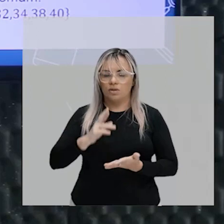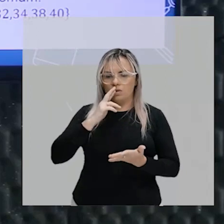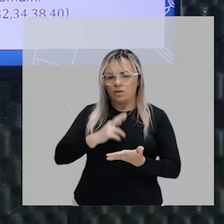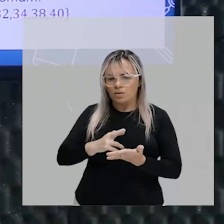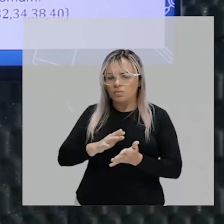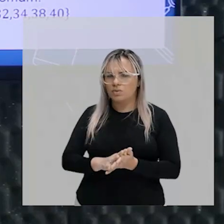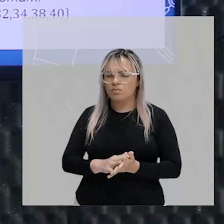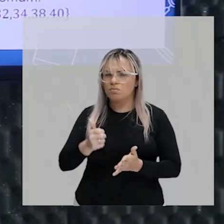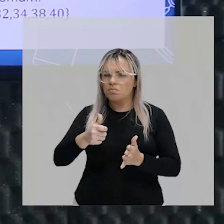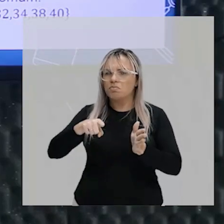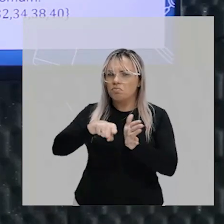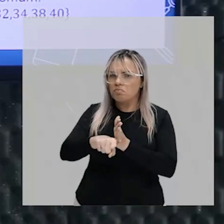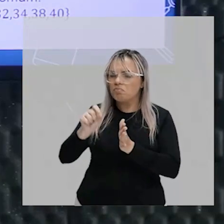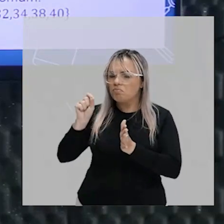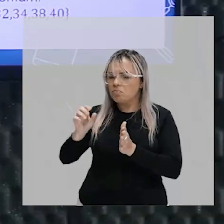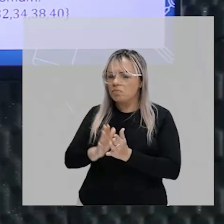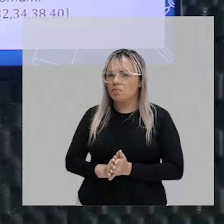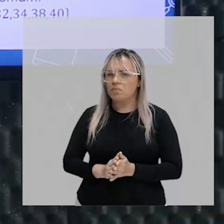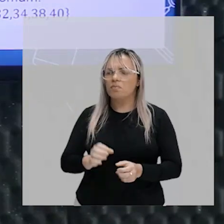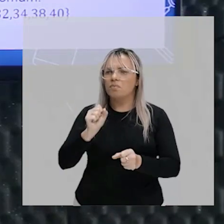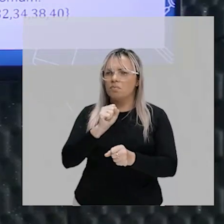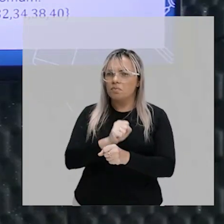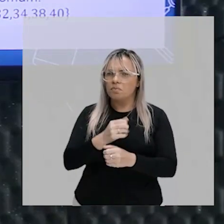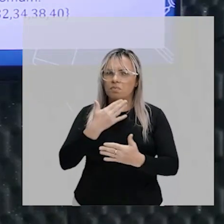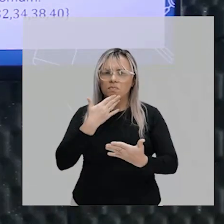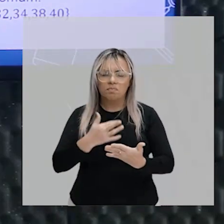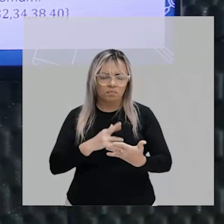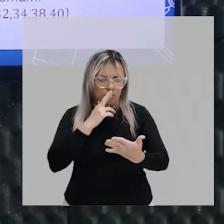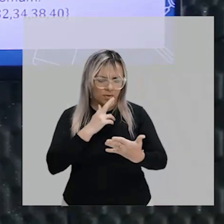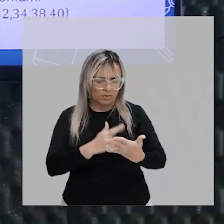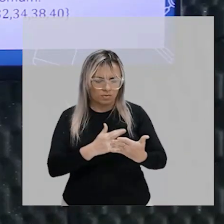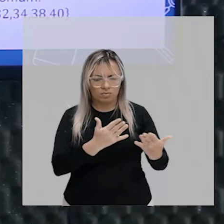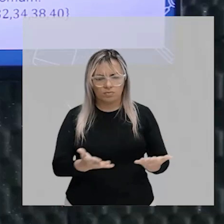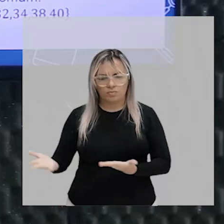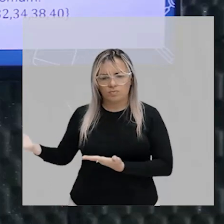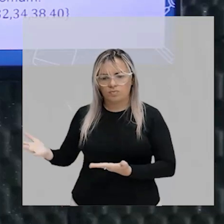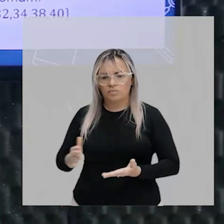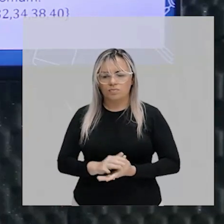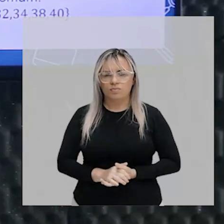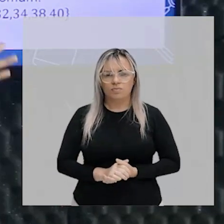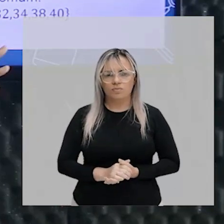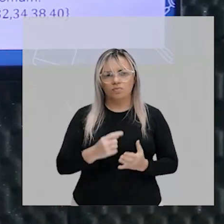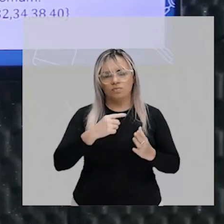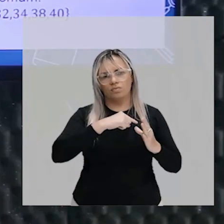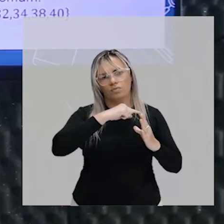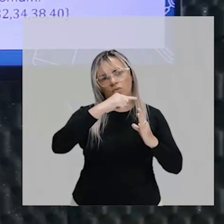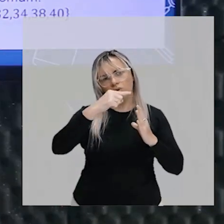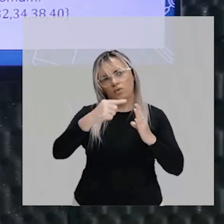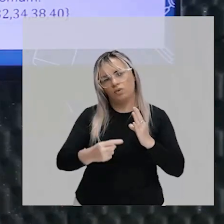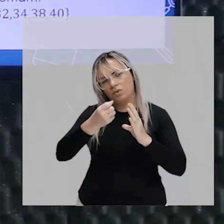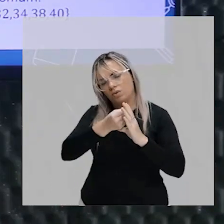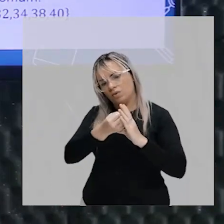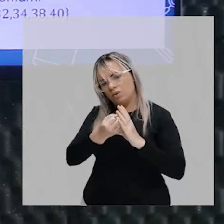foi assim que a questão pediu para que eu desse a minha resposta para eu dizer os elementos ou